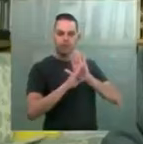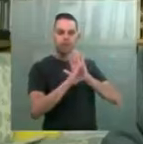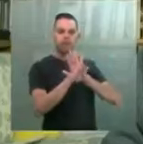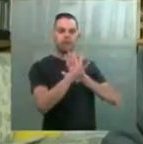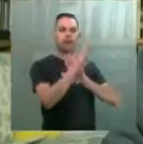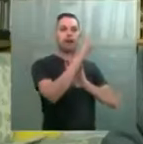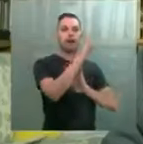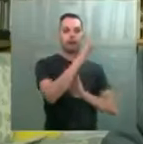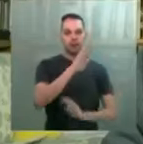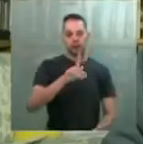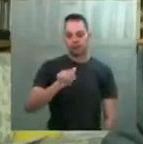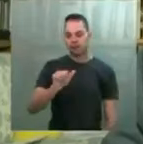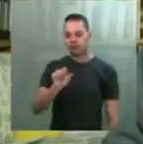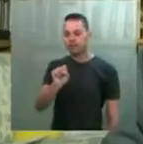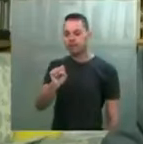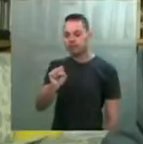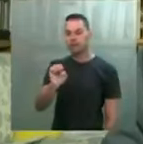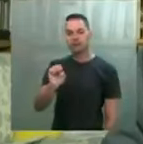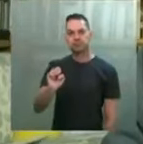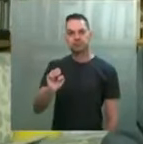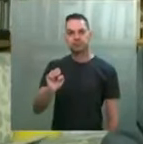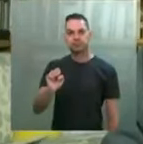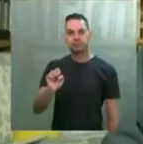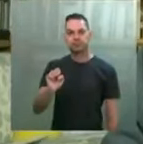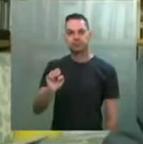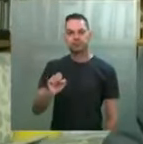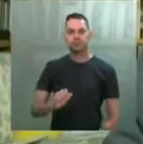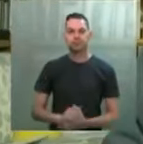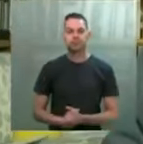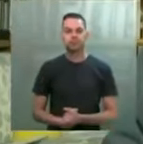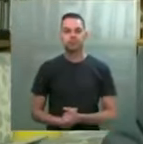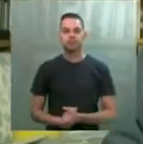gases produzem, isso que eles causam no planeta.